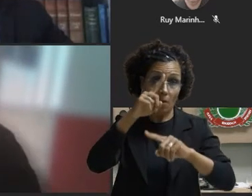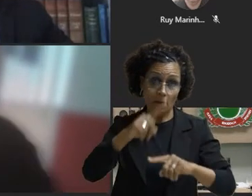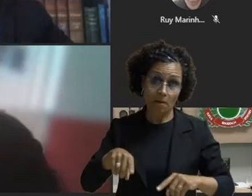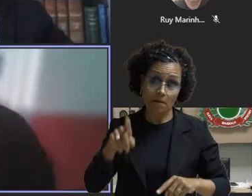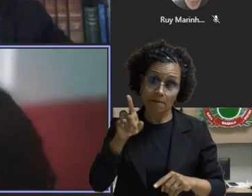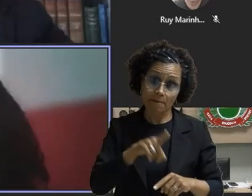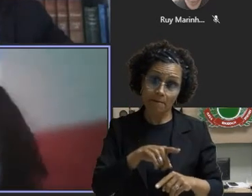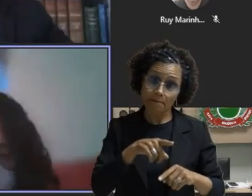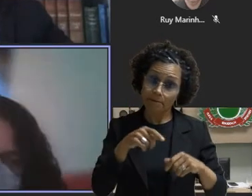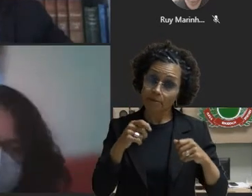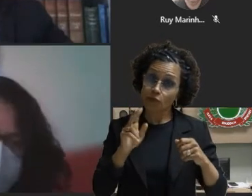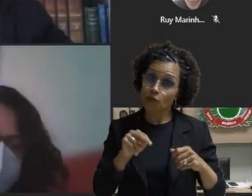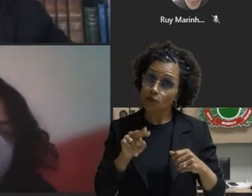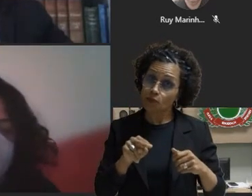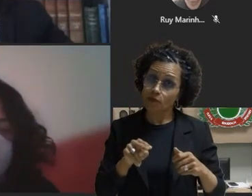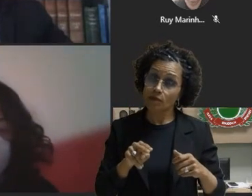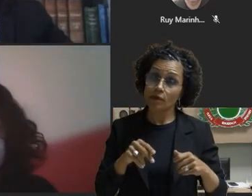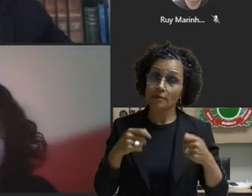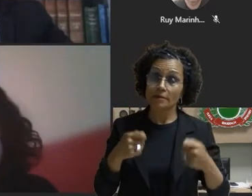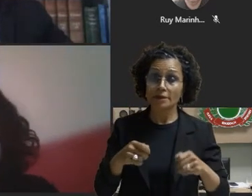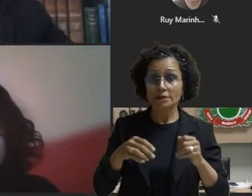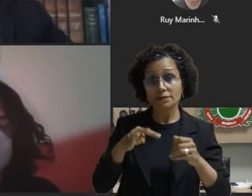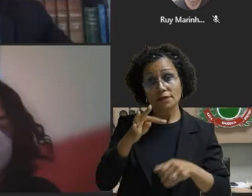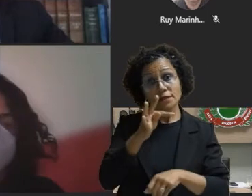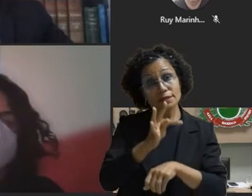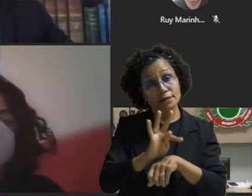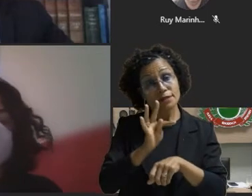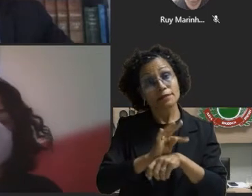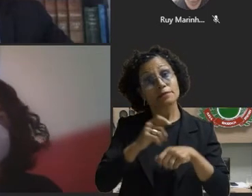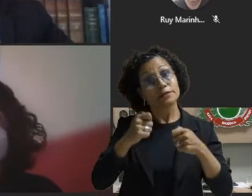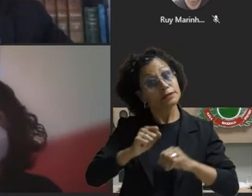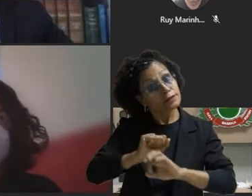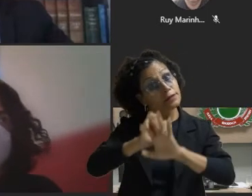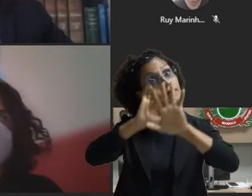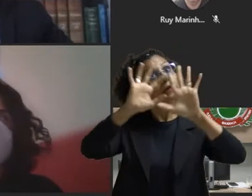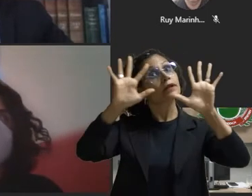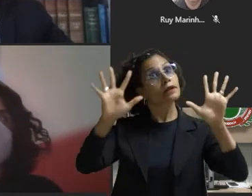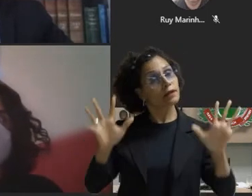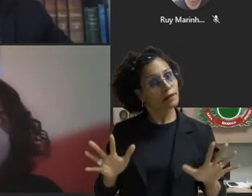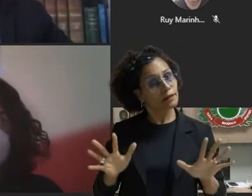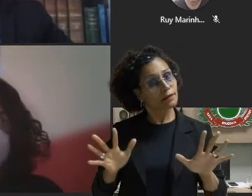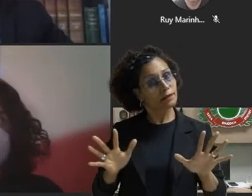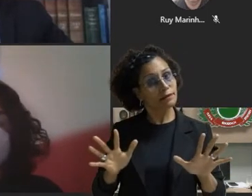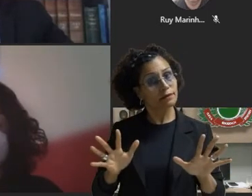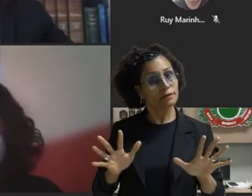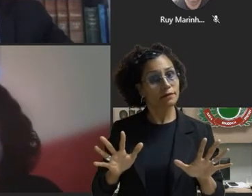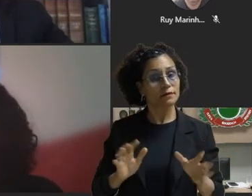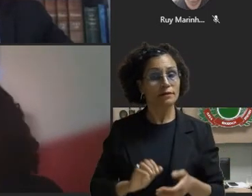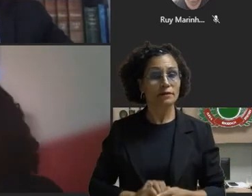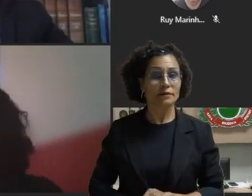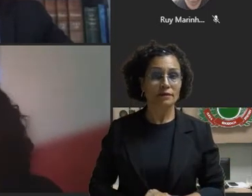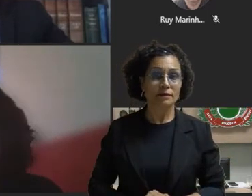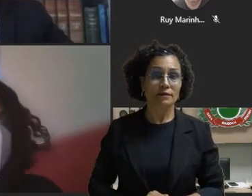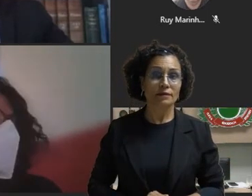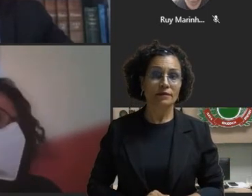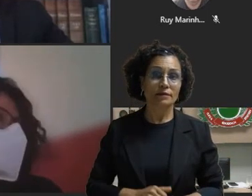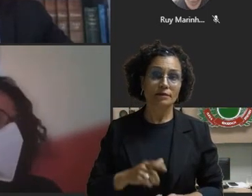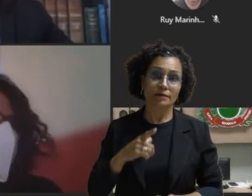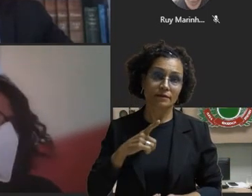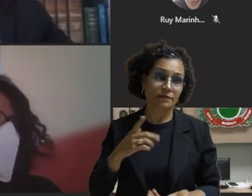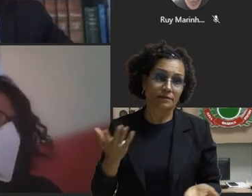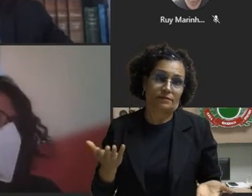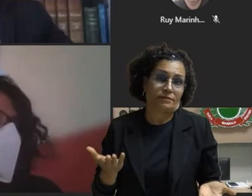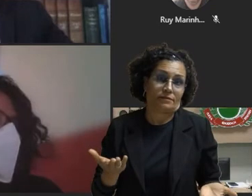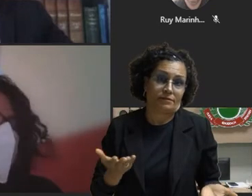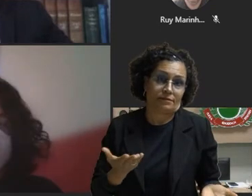exigência técnica, é exatamente por causa da transparência, para permitir que outros... Aí deve ser amigo do rei, para